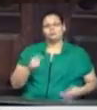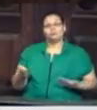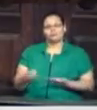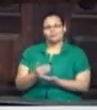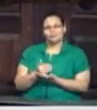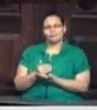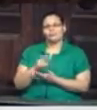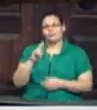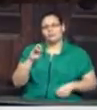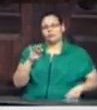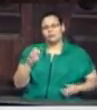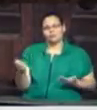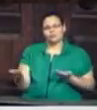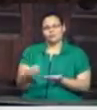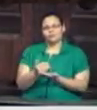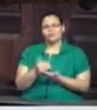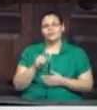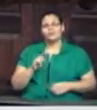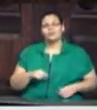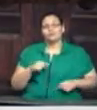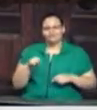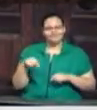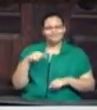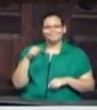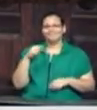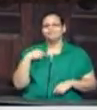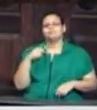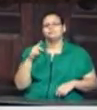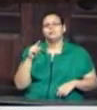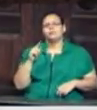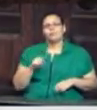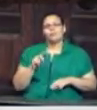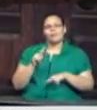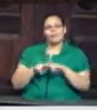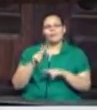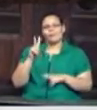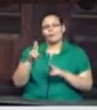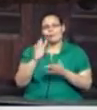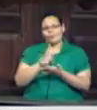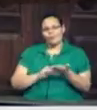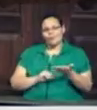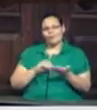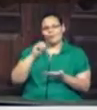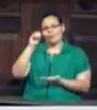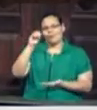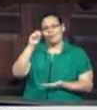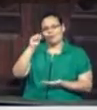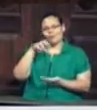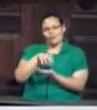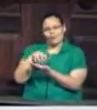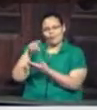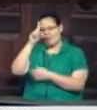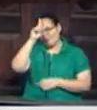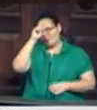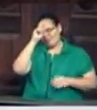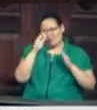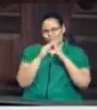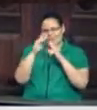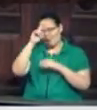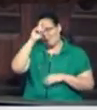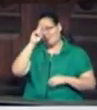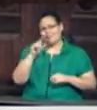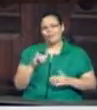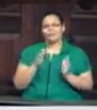Vamos ficar presos no modelo das organizações sociais, caso essa proposta